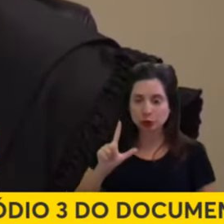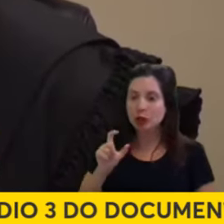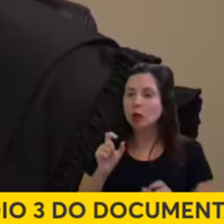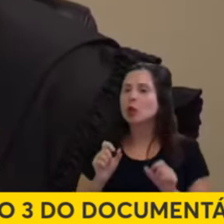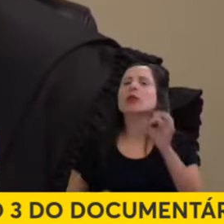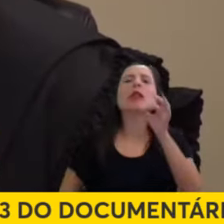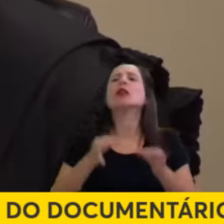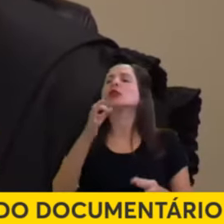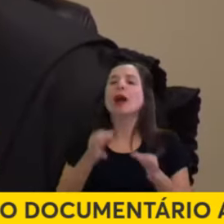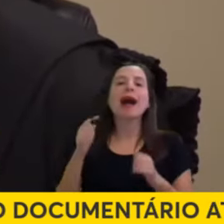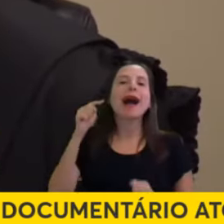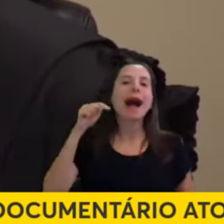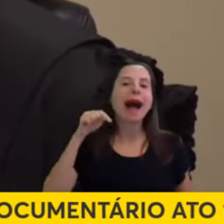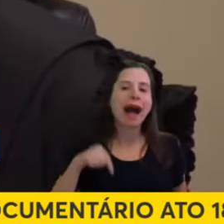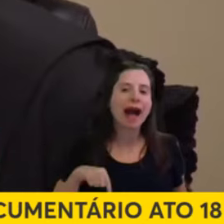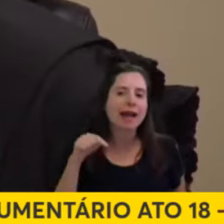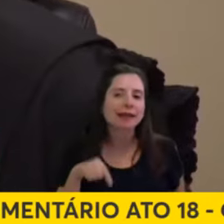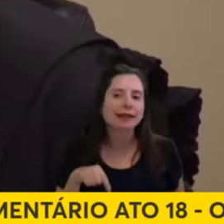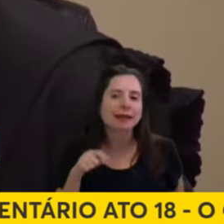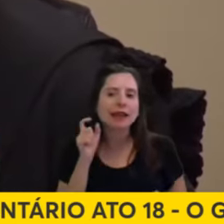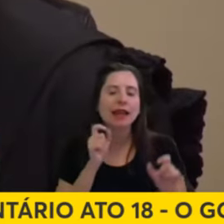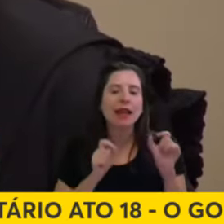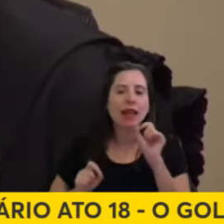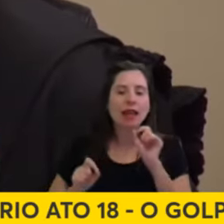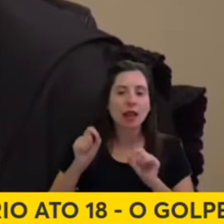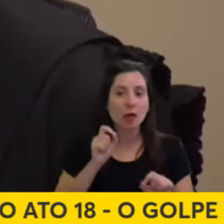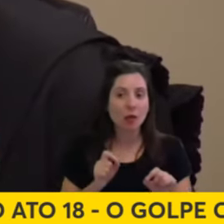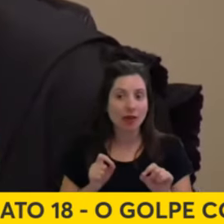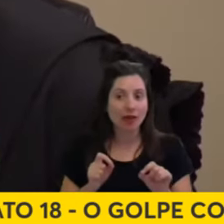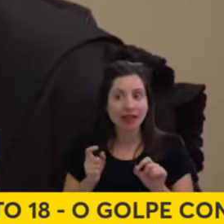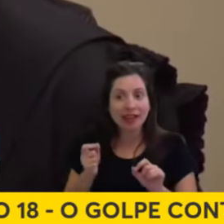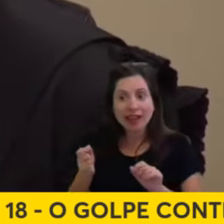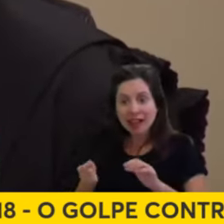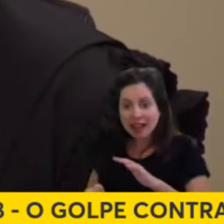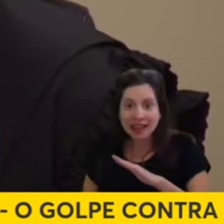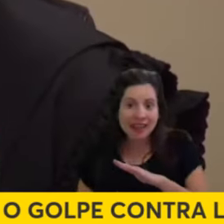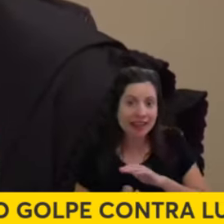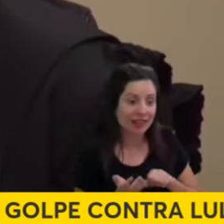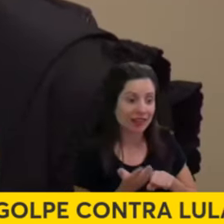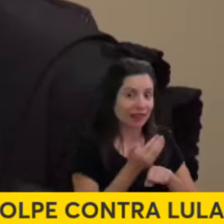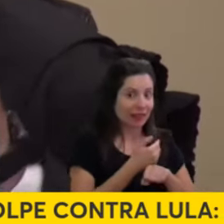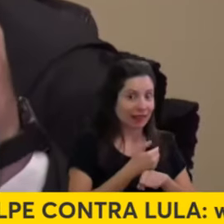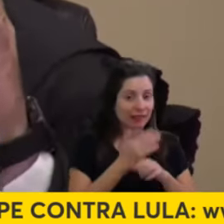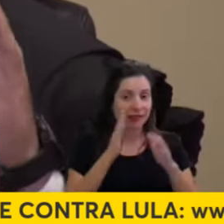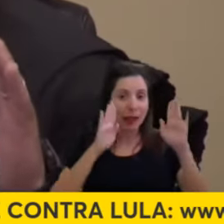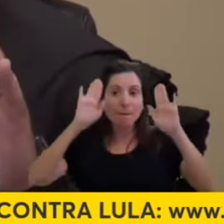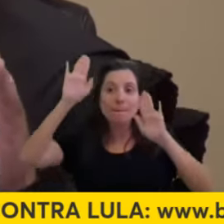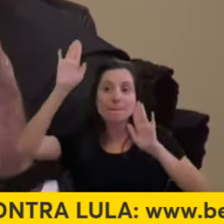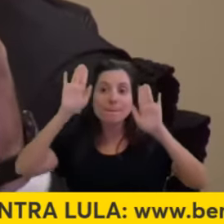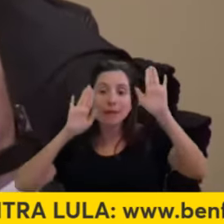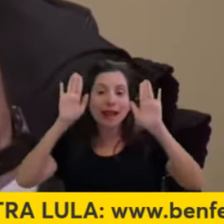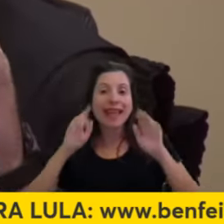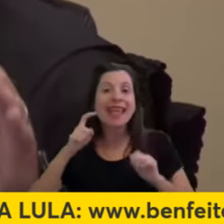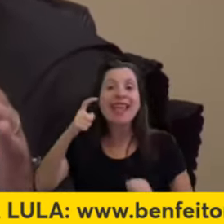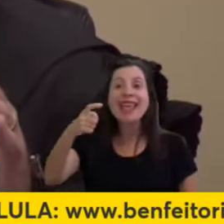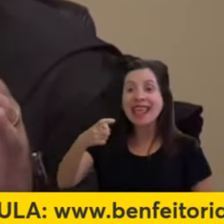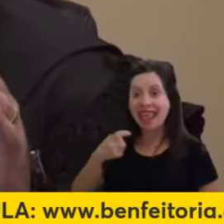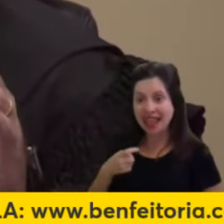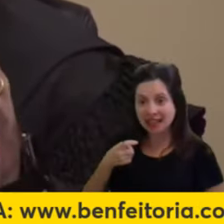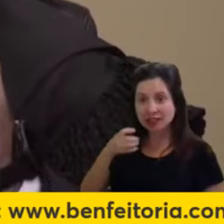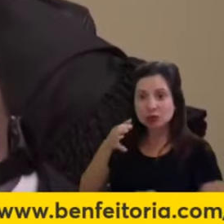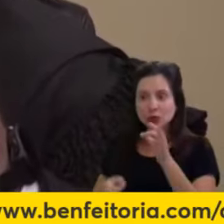julgamento aqui a imputação de desvios na pré-campanha de um juiz de um ex-juiz se candidatou a Senador sagrando-se